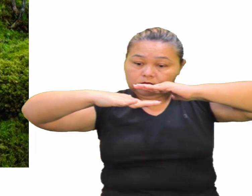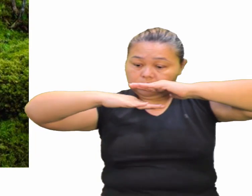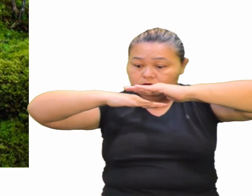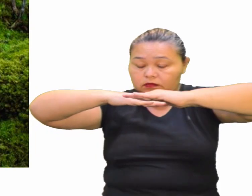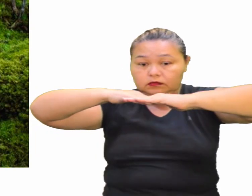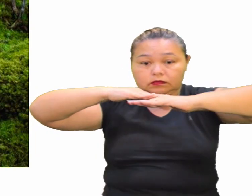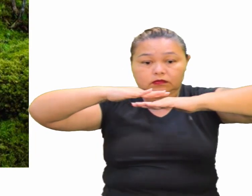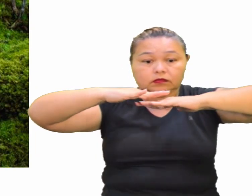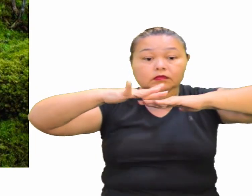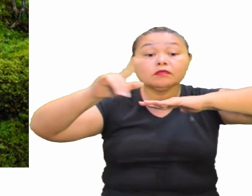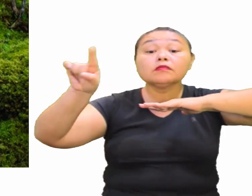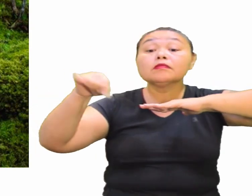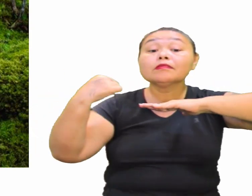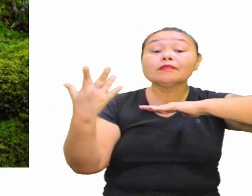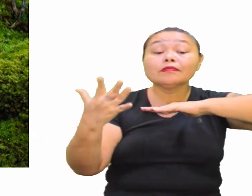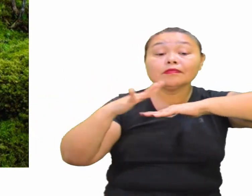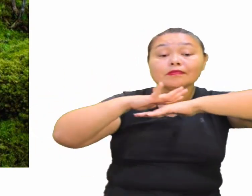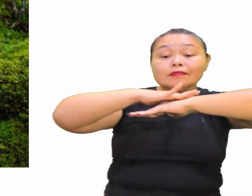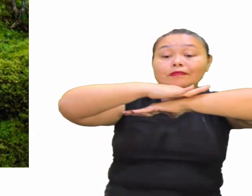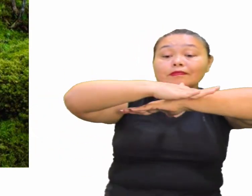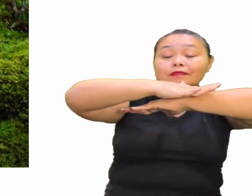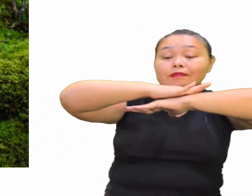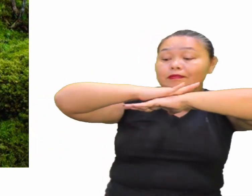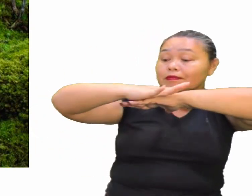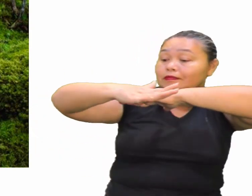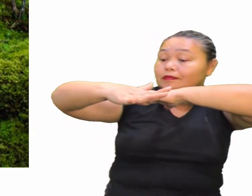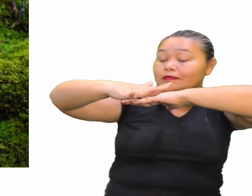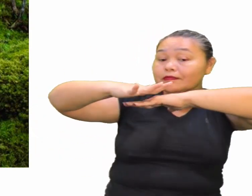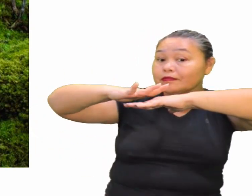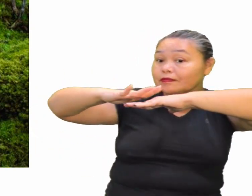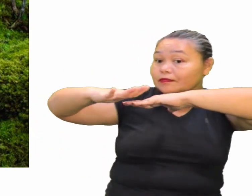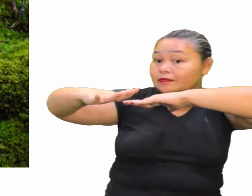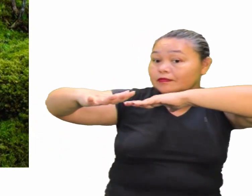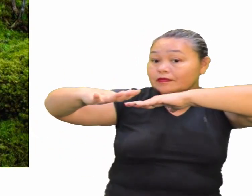de que espécies, hein? Dentro dos vegetais.